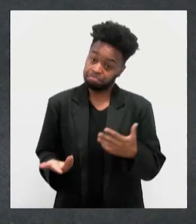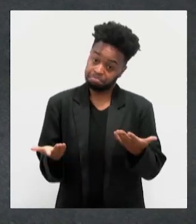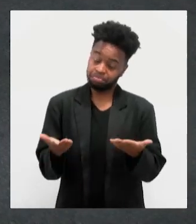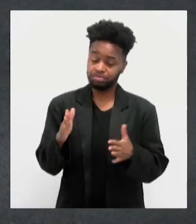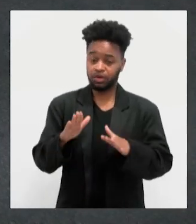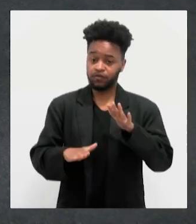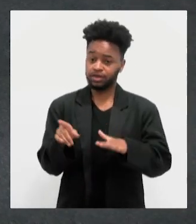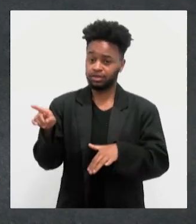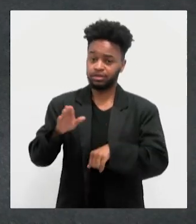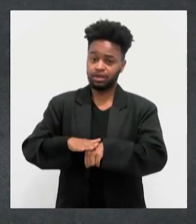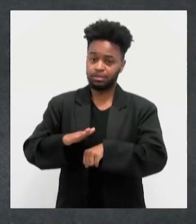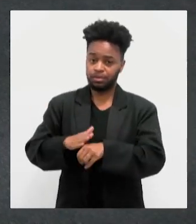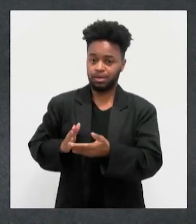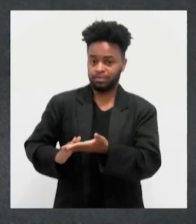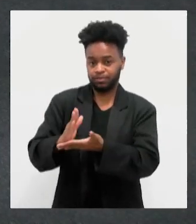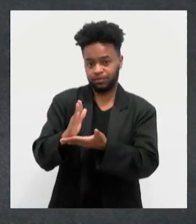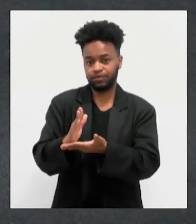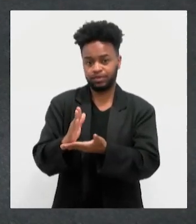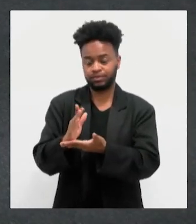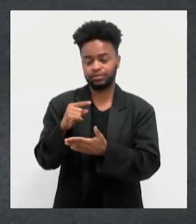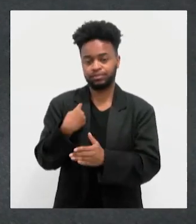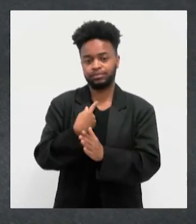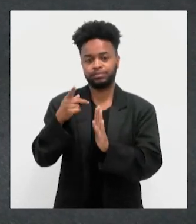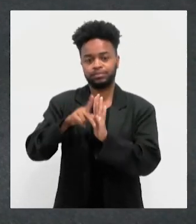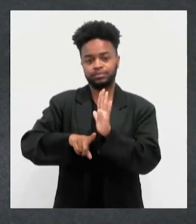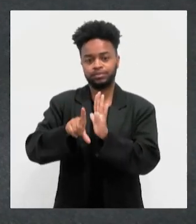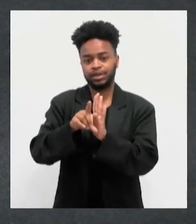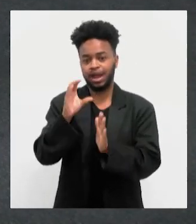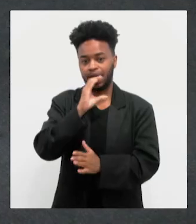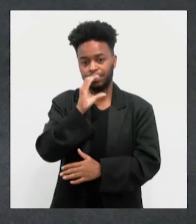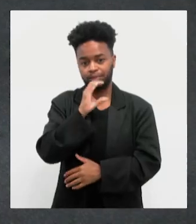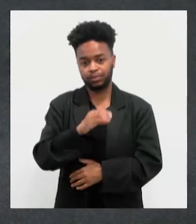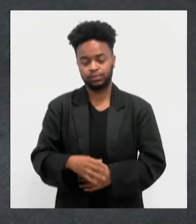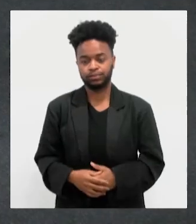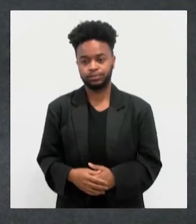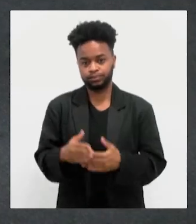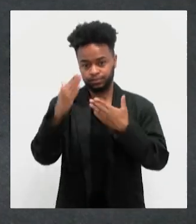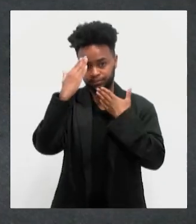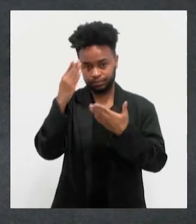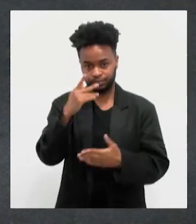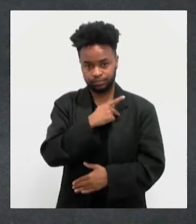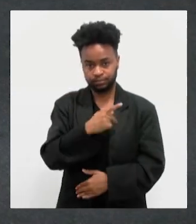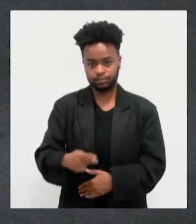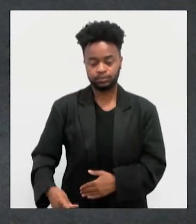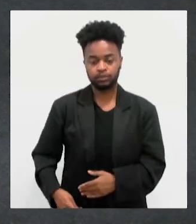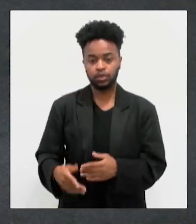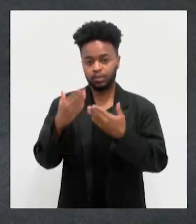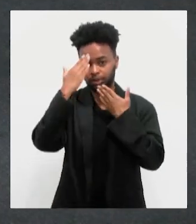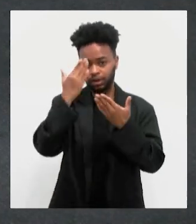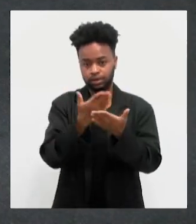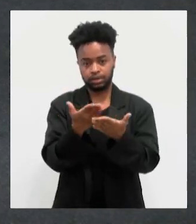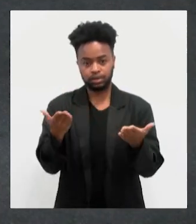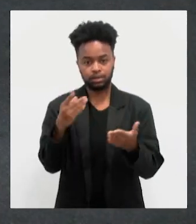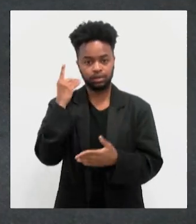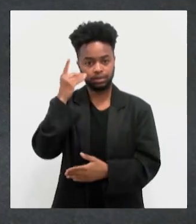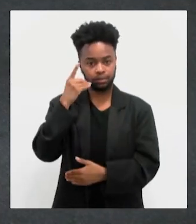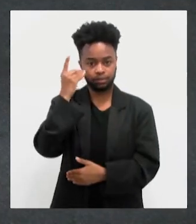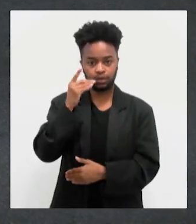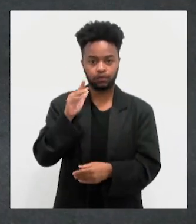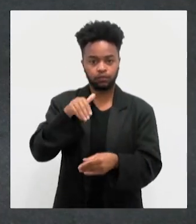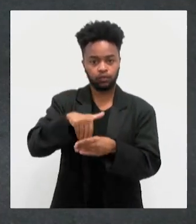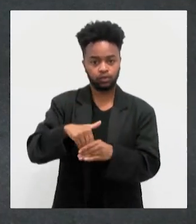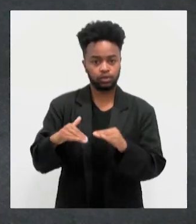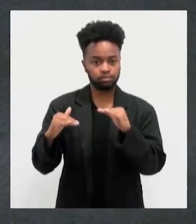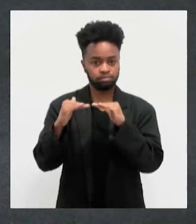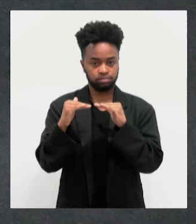seja ele a sancionar nosso projeto o mais rápido possível. Obrigada, presidente, obrigada a todos os parlamentares que votaram